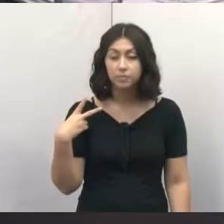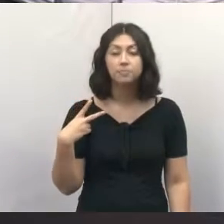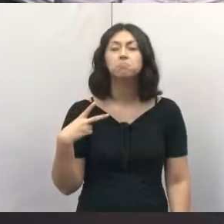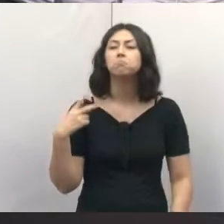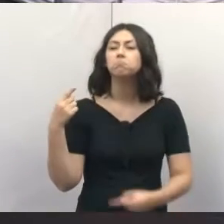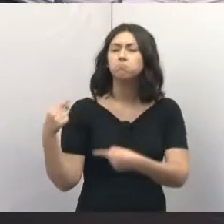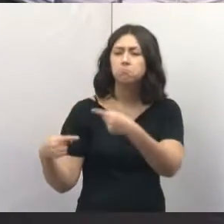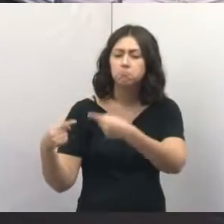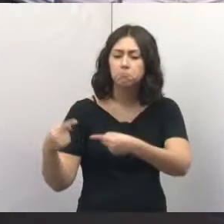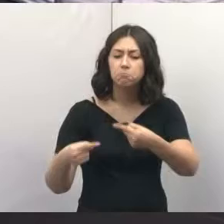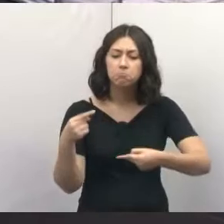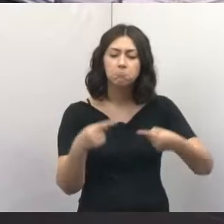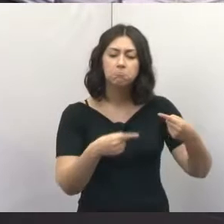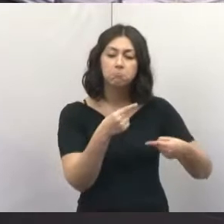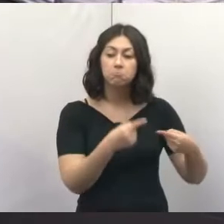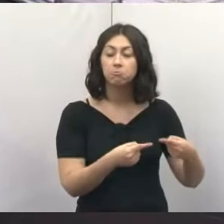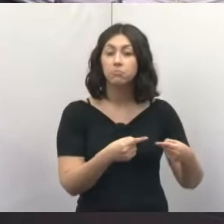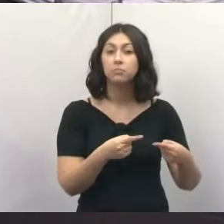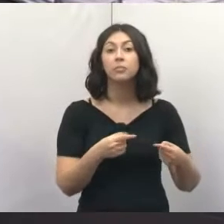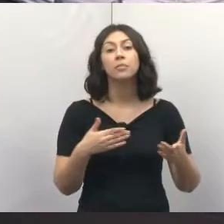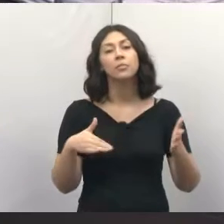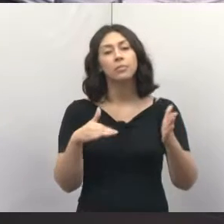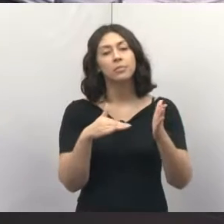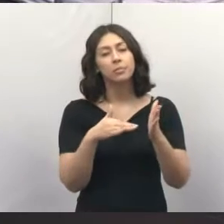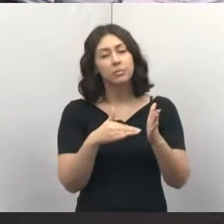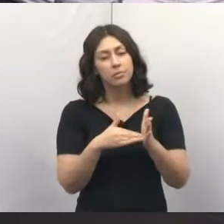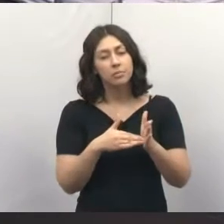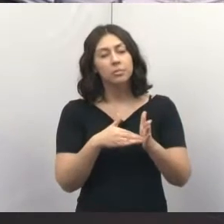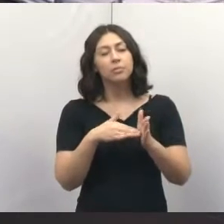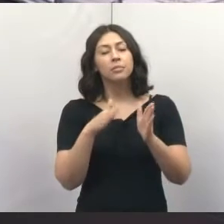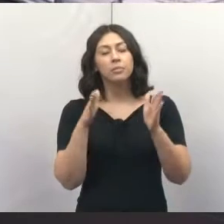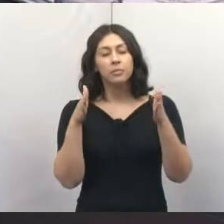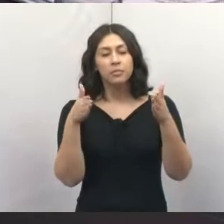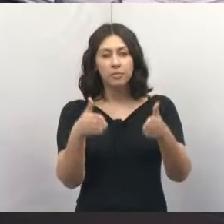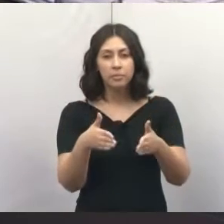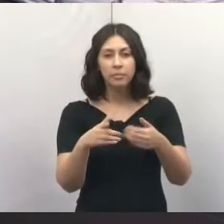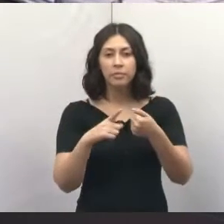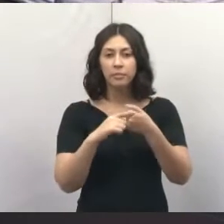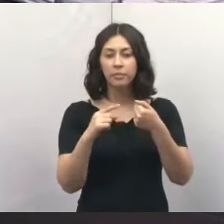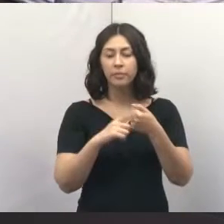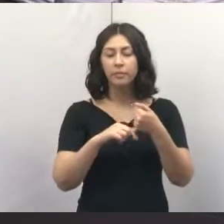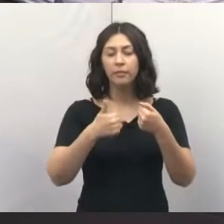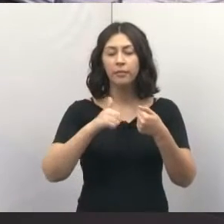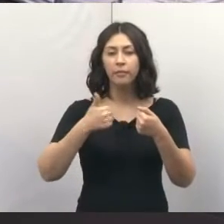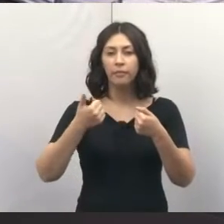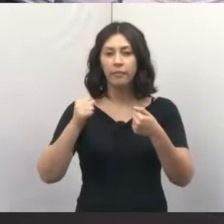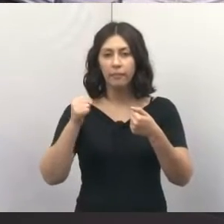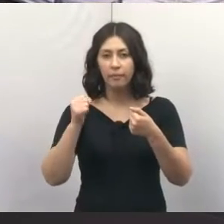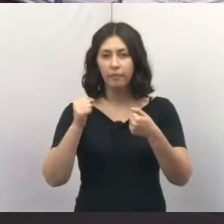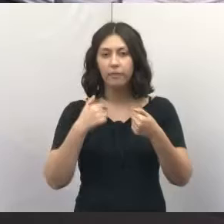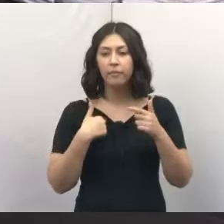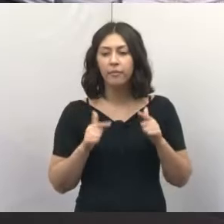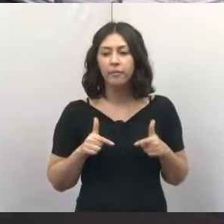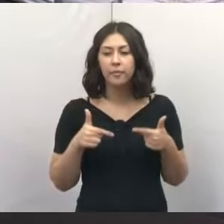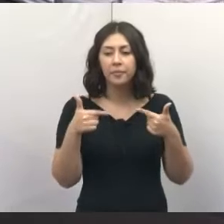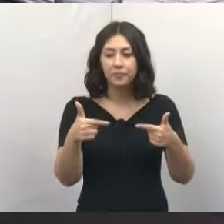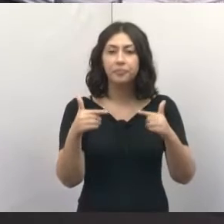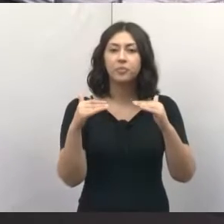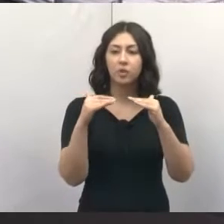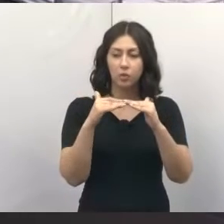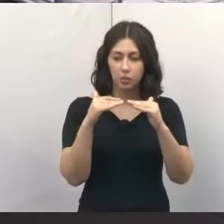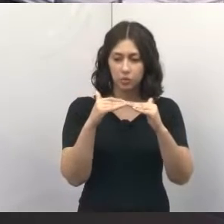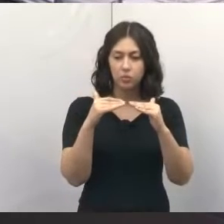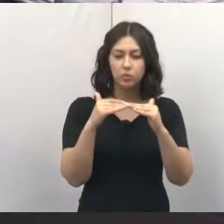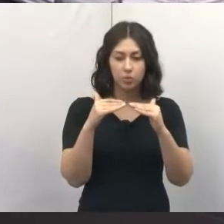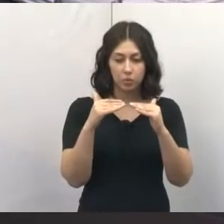amplas discussões para chegar nesse formato. Com relação ao artigo 118, eu me posiciono a favor do que